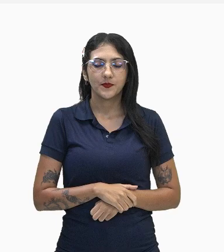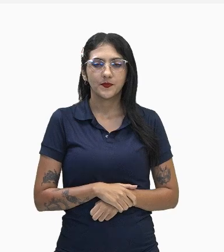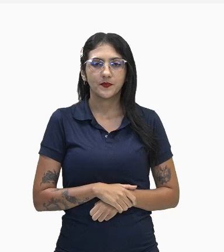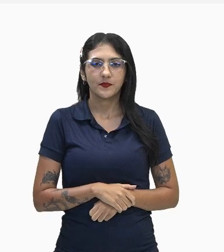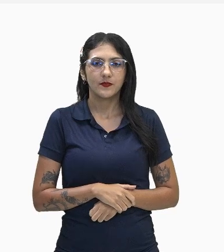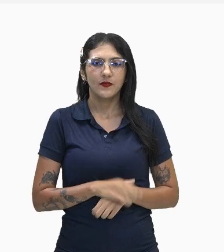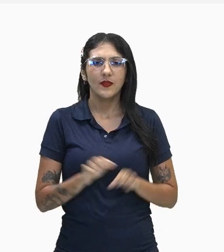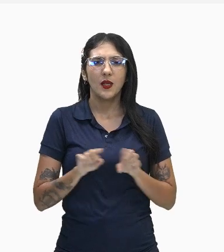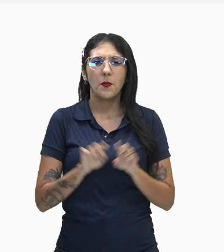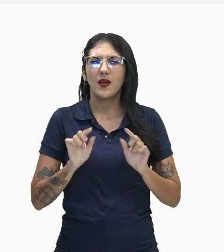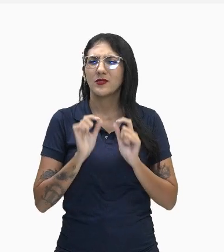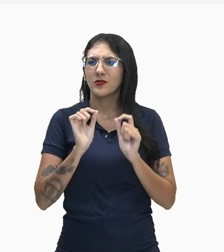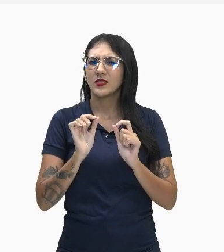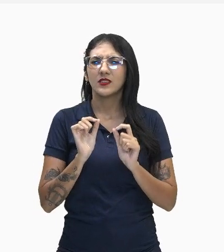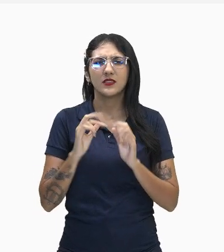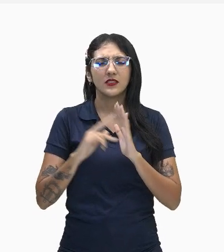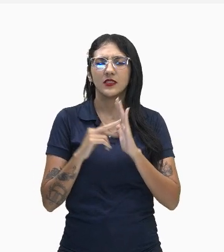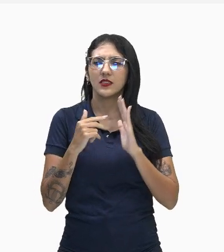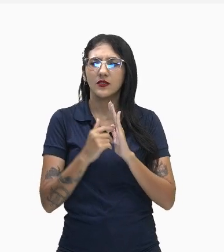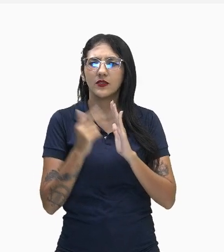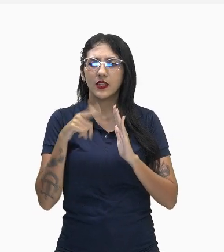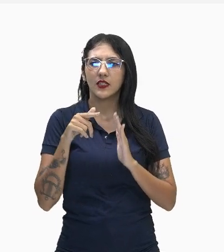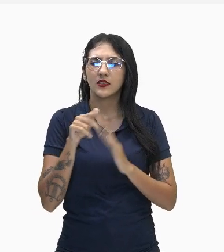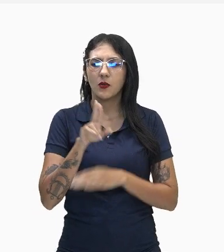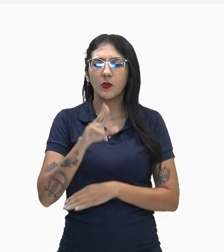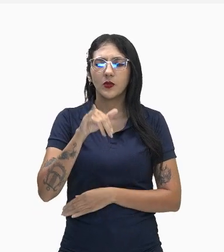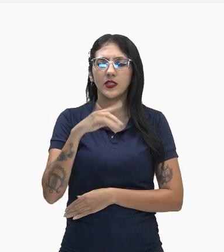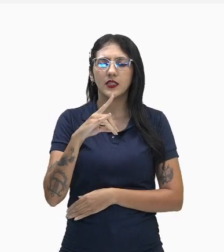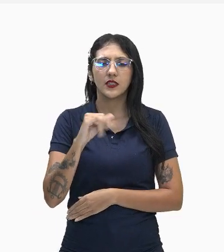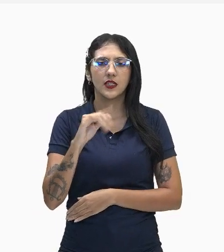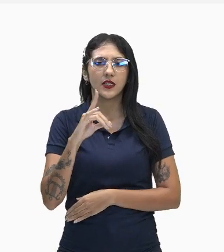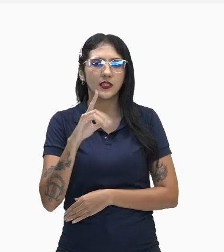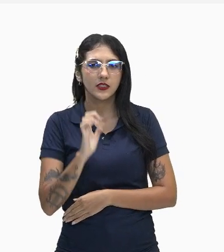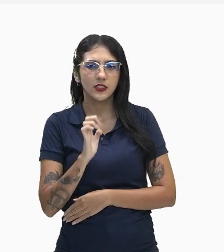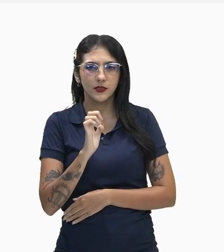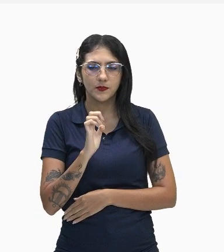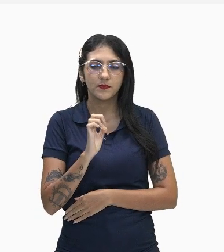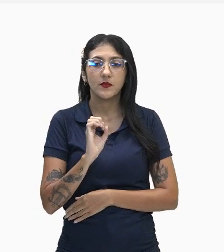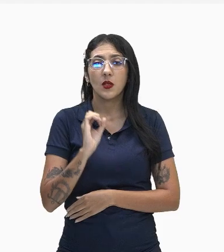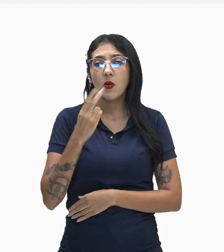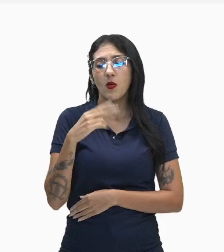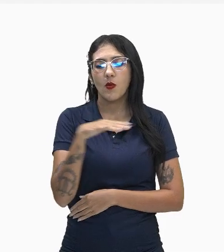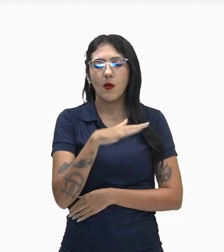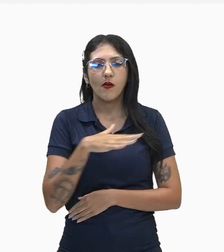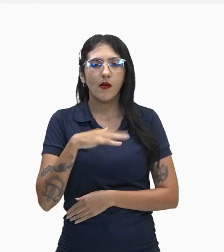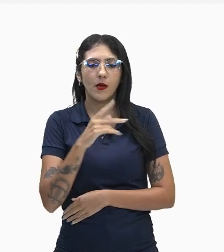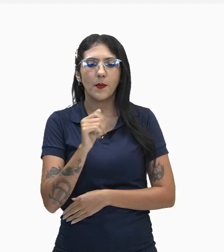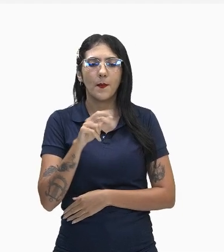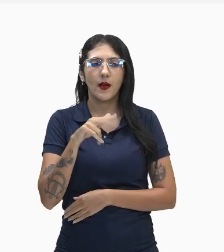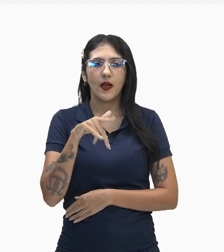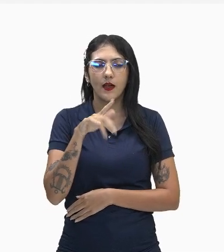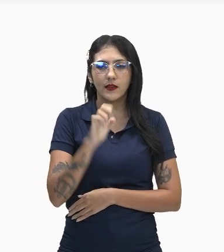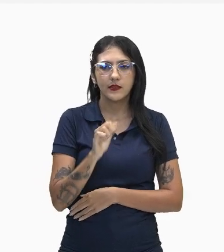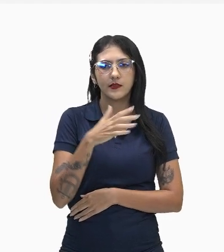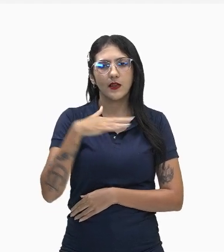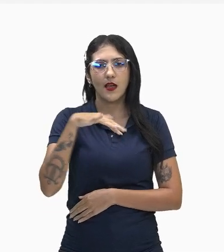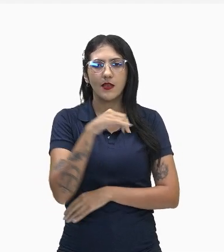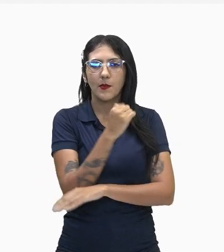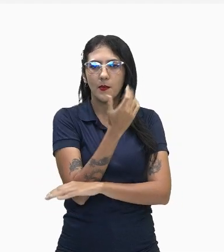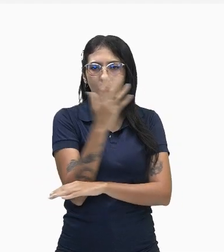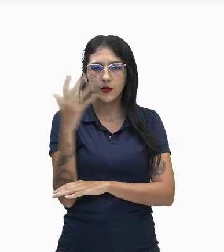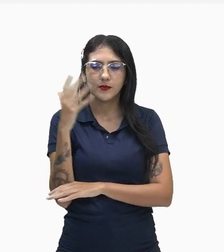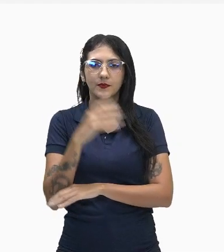é uma unidade de conservação? Elas popularmente são conhecidas como parques e reservas, né? Nós temos